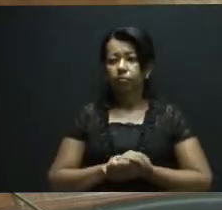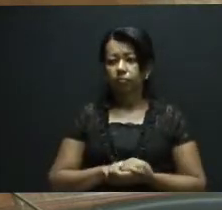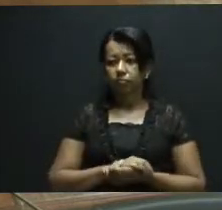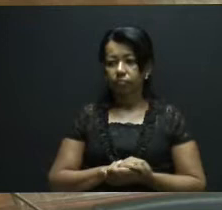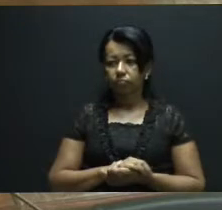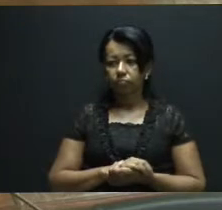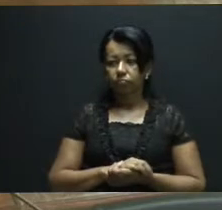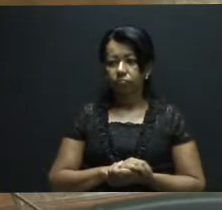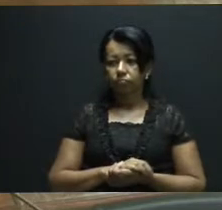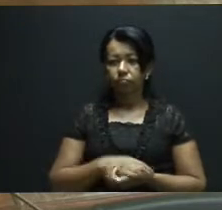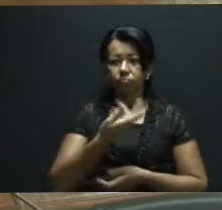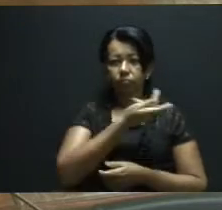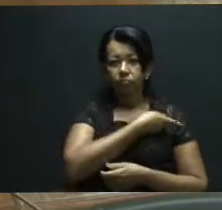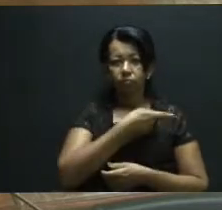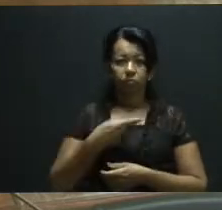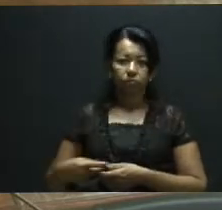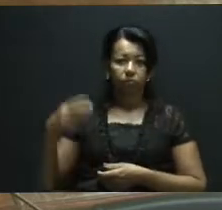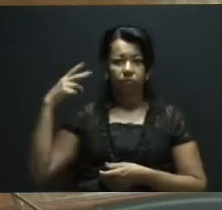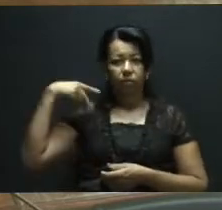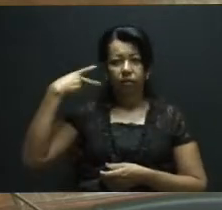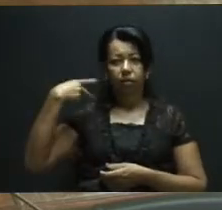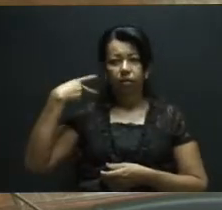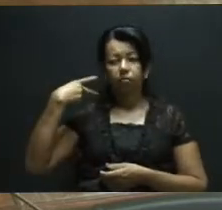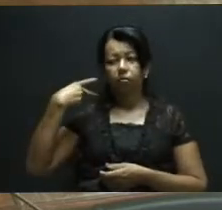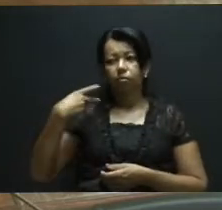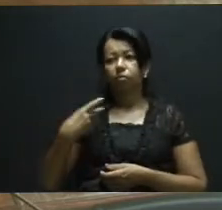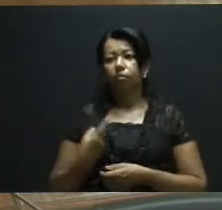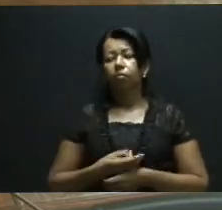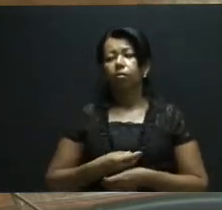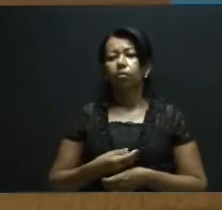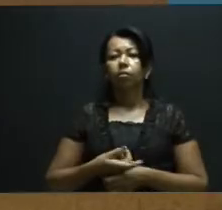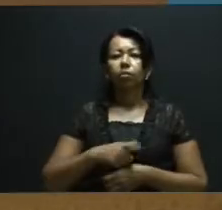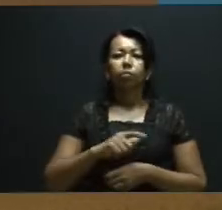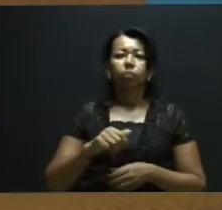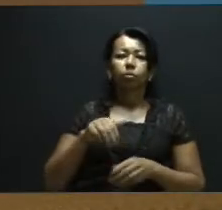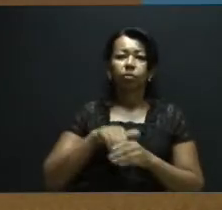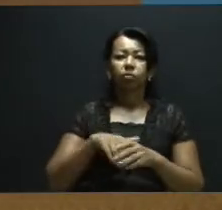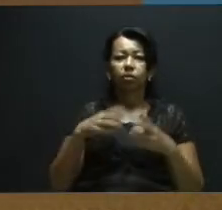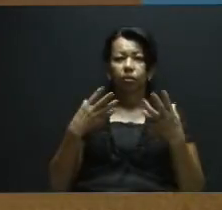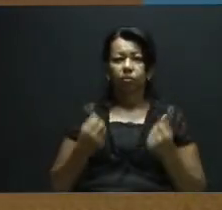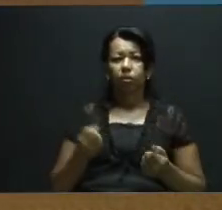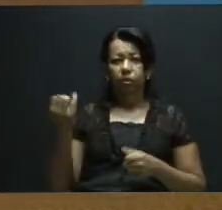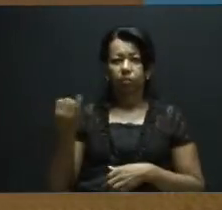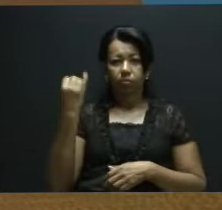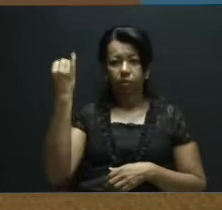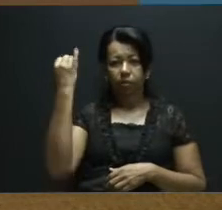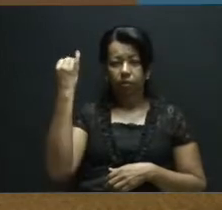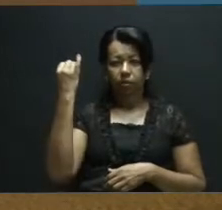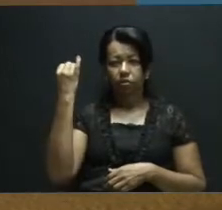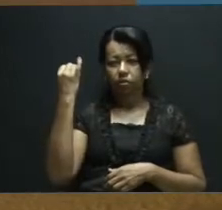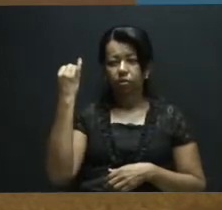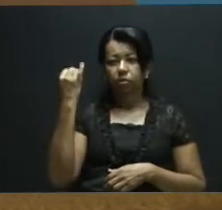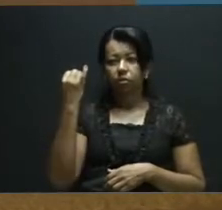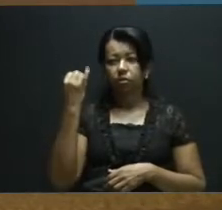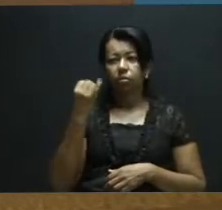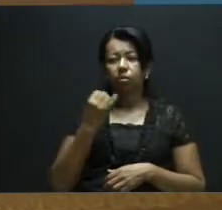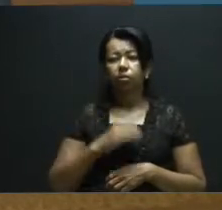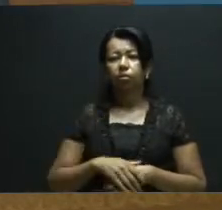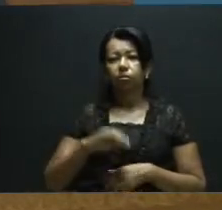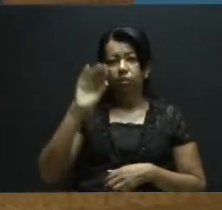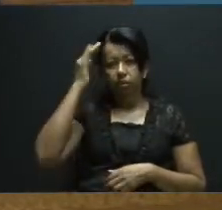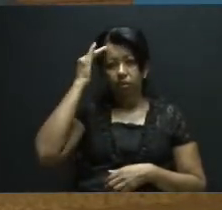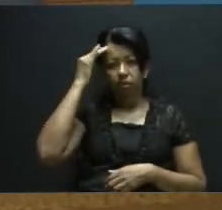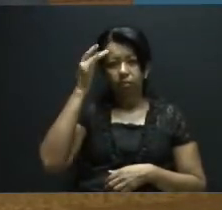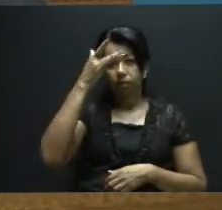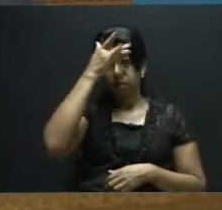o presidente nobres pares esse plano o voto favorável de suma importância a conscientização do